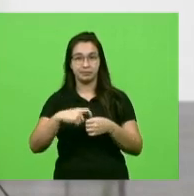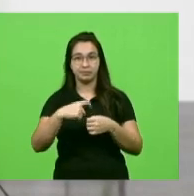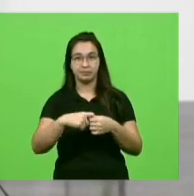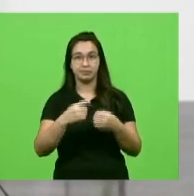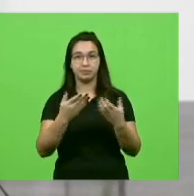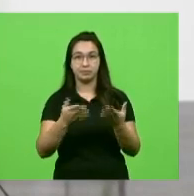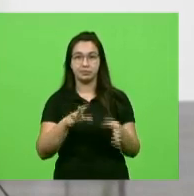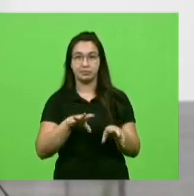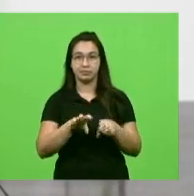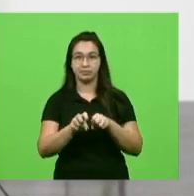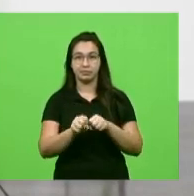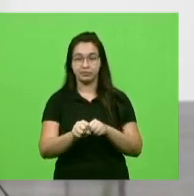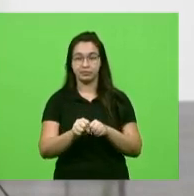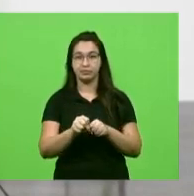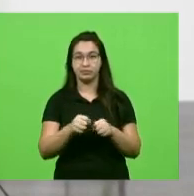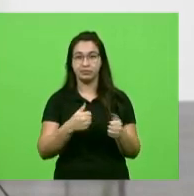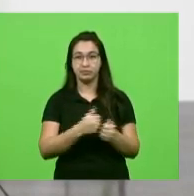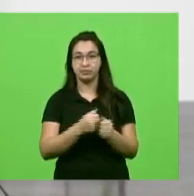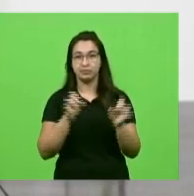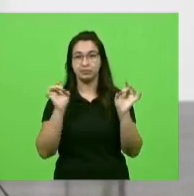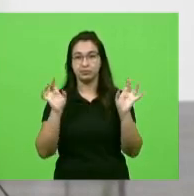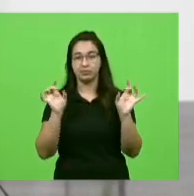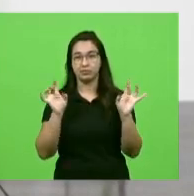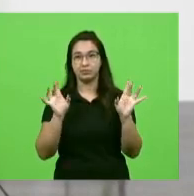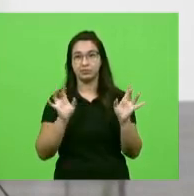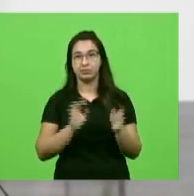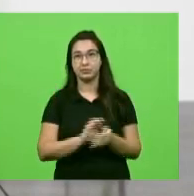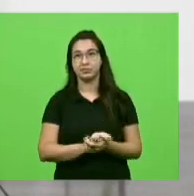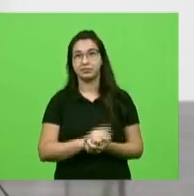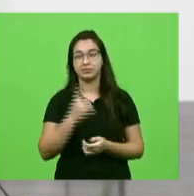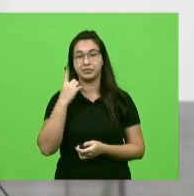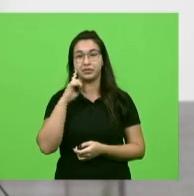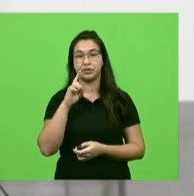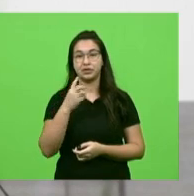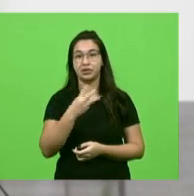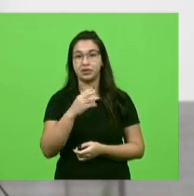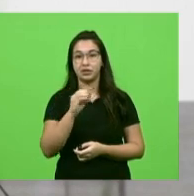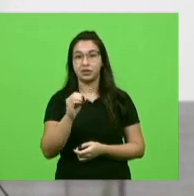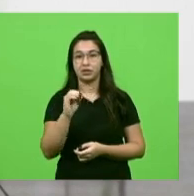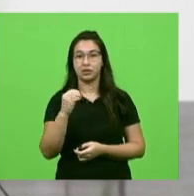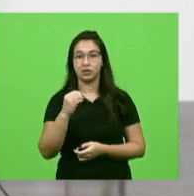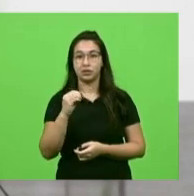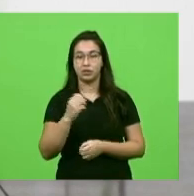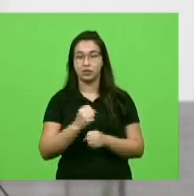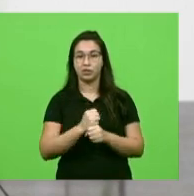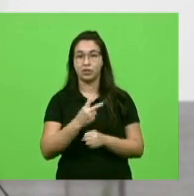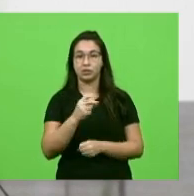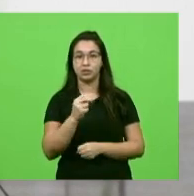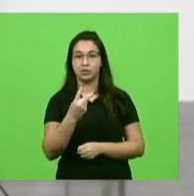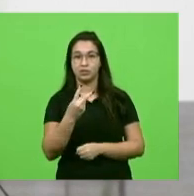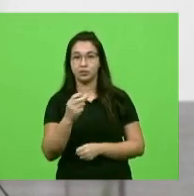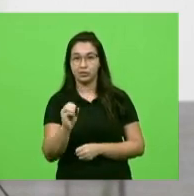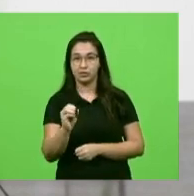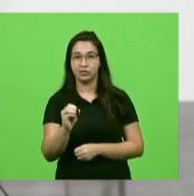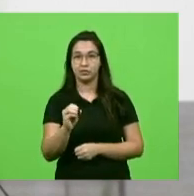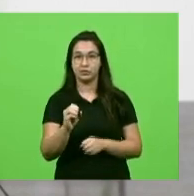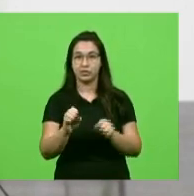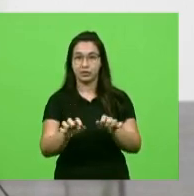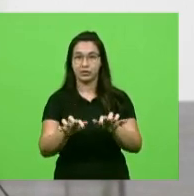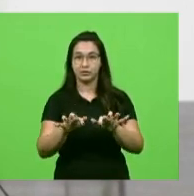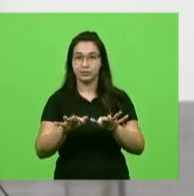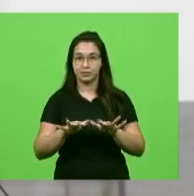formação do Tribunal Especial. Na data de 30 de outubro de 2020, foi realizada a sessão